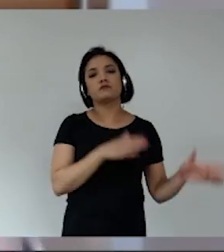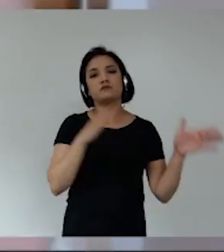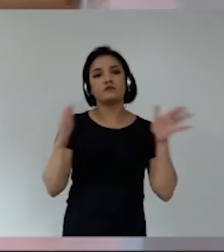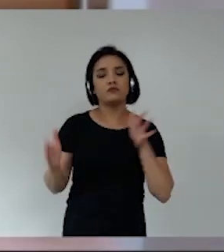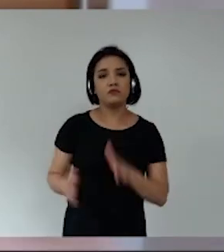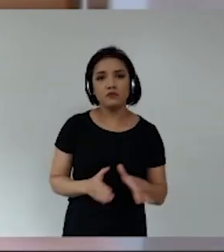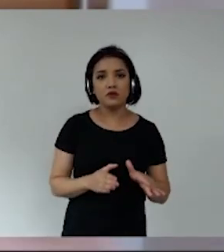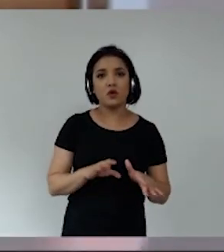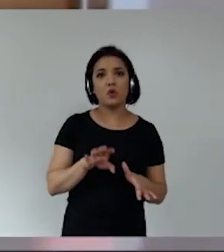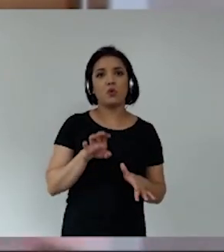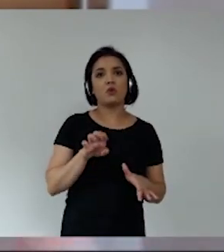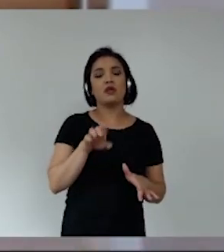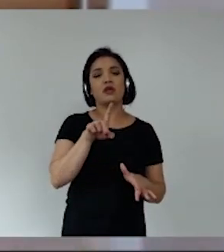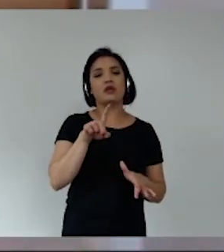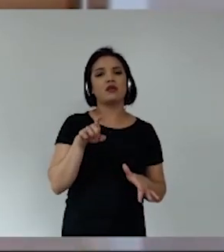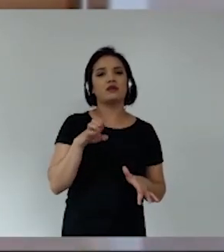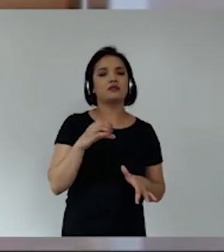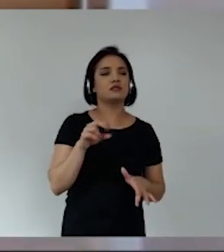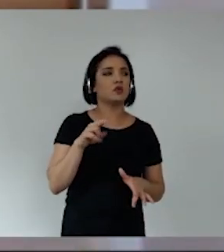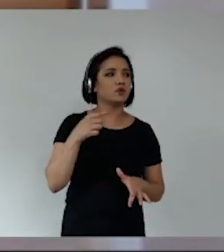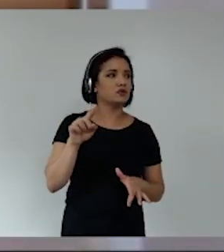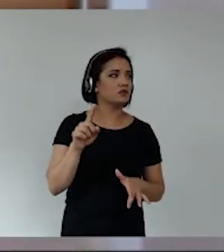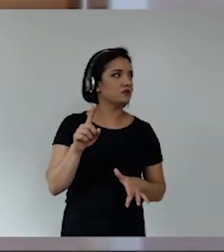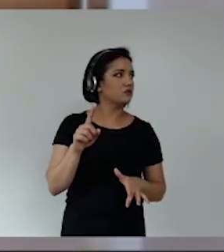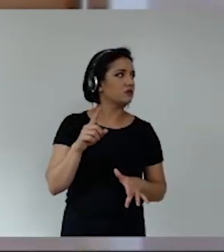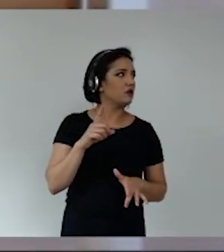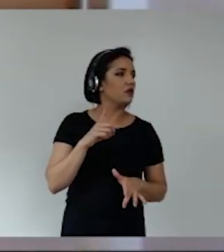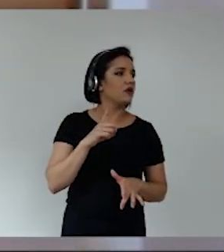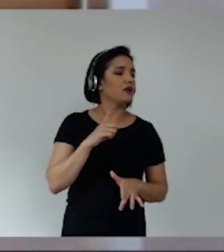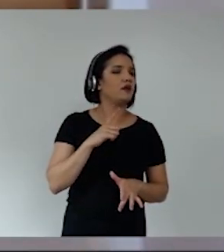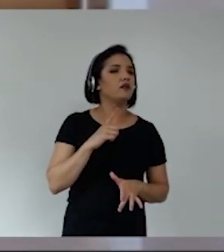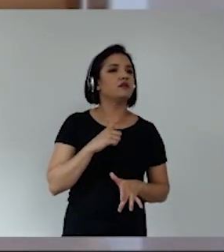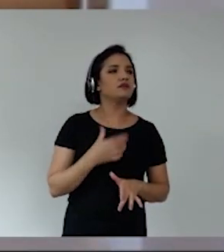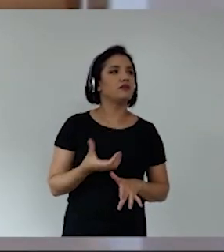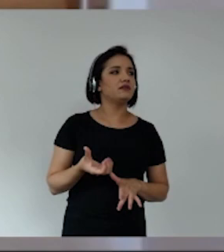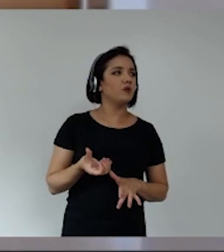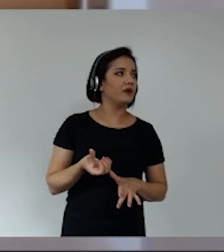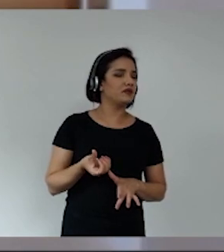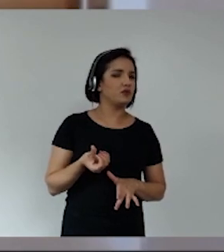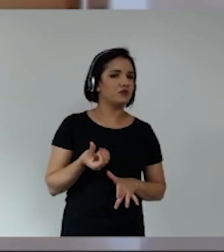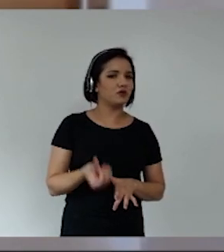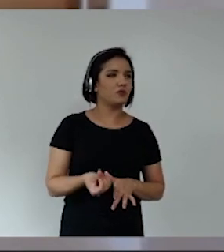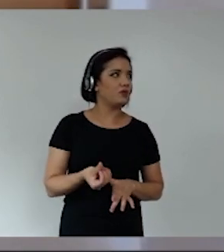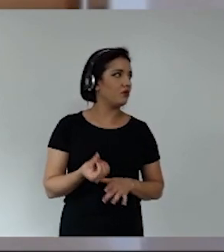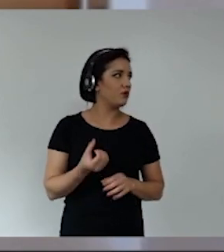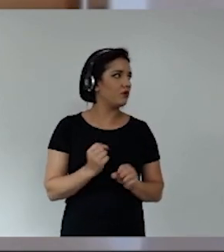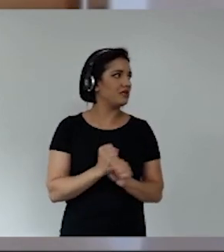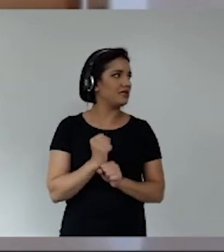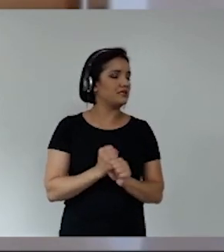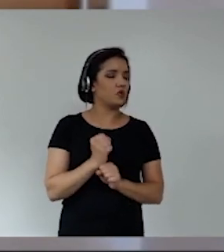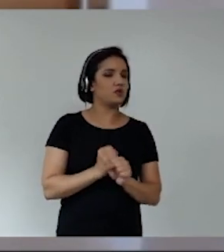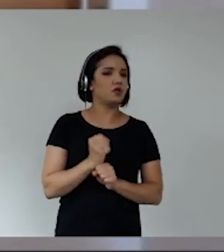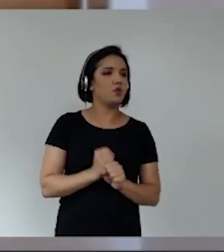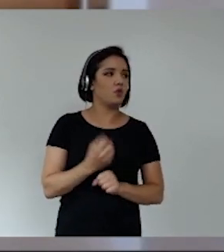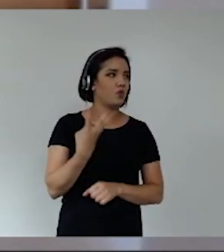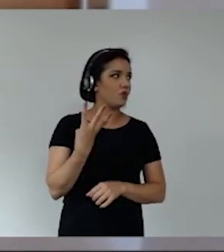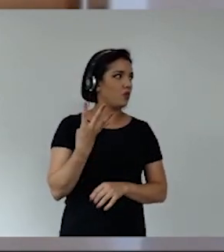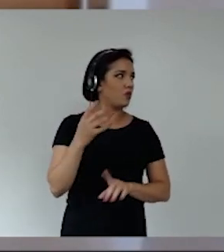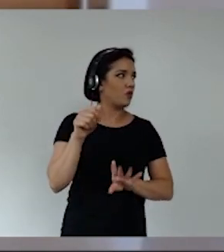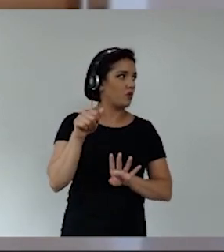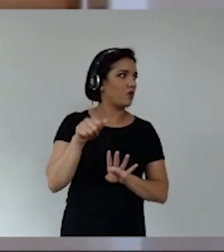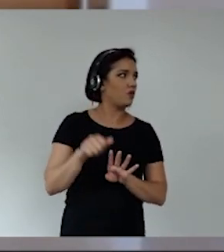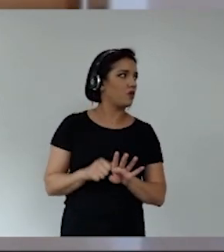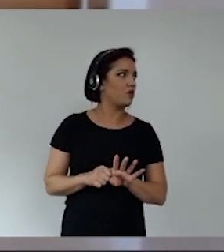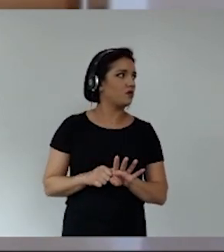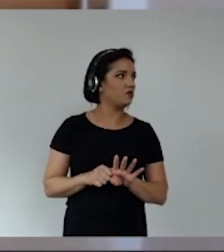de 6 anos e 4 meses. Eu costumo brincar, doutor Luiz, explica isso para os meus alunos lá da 7ª fase da matéria de execução aqui